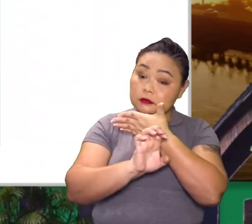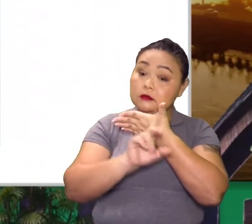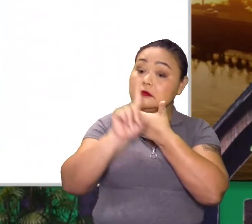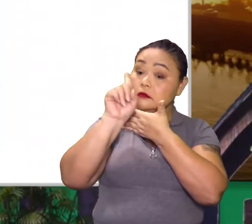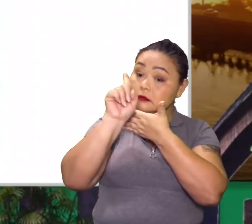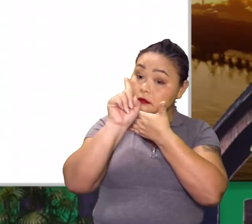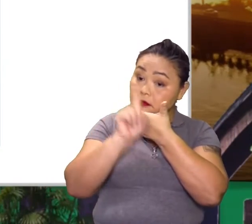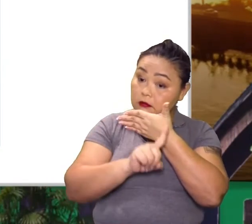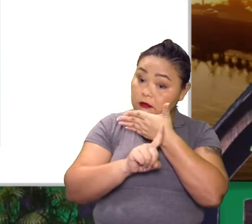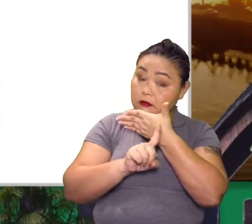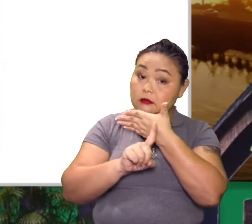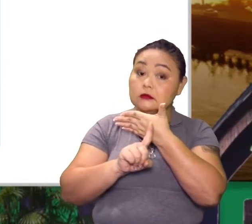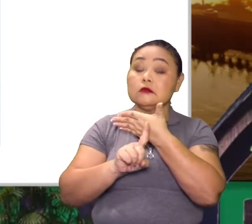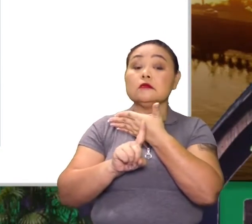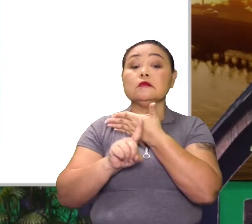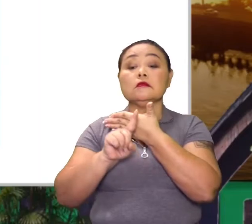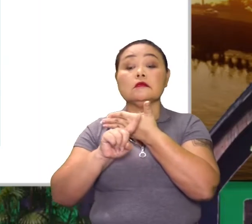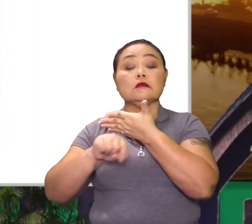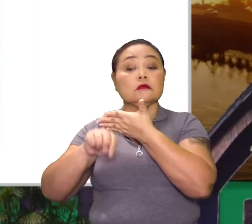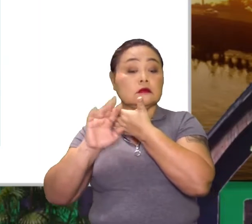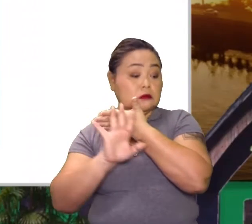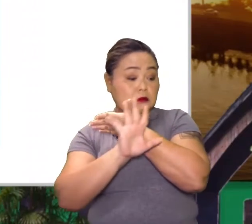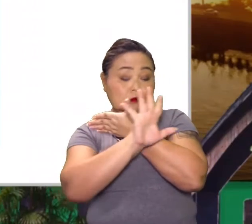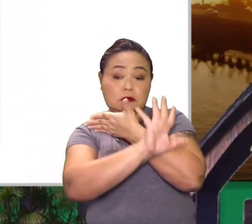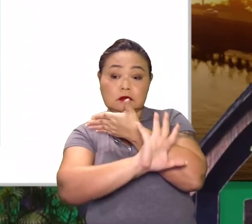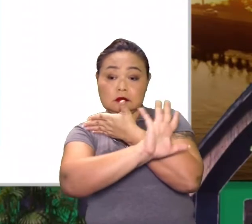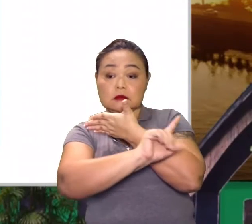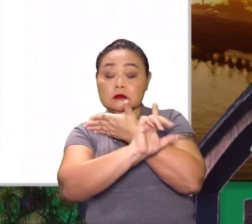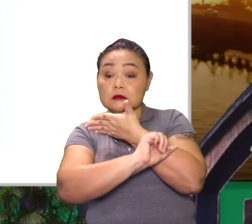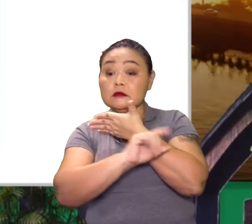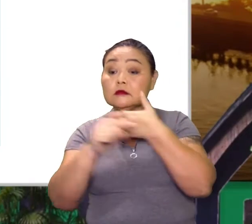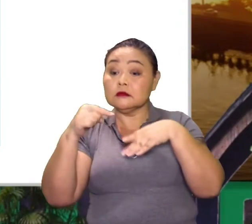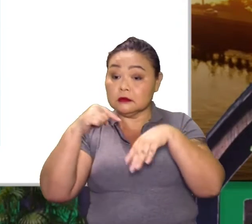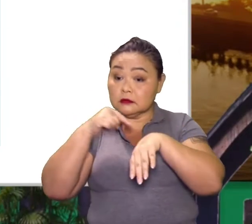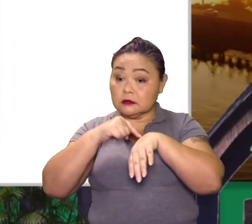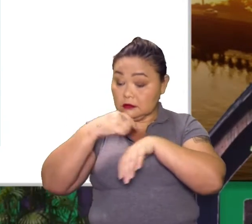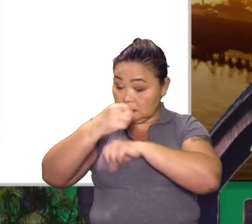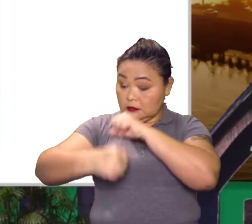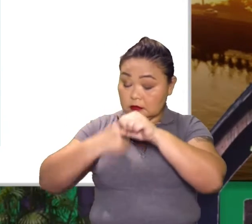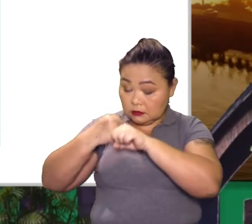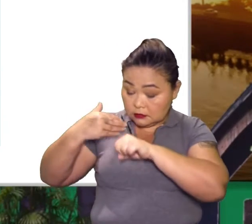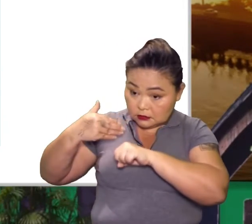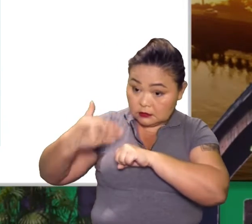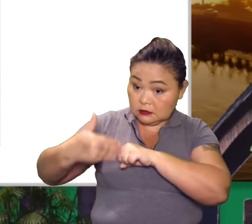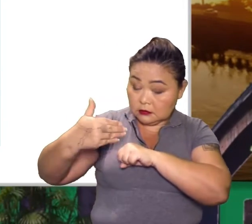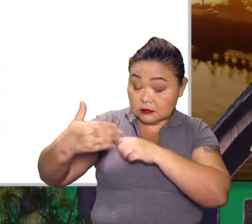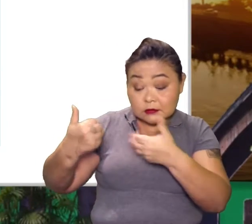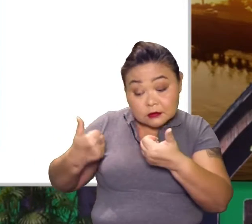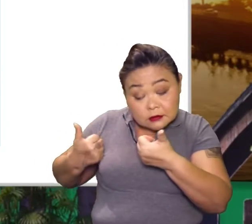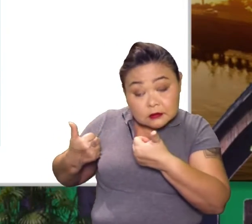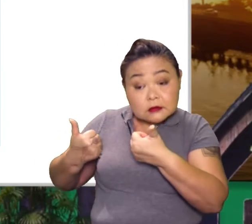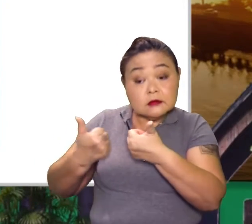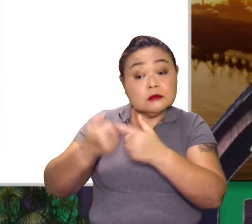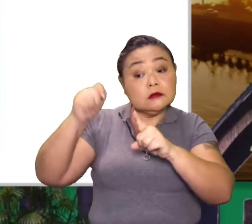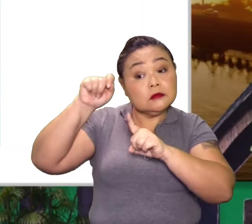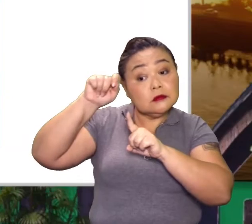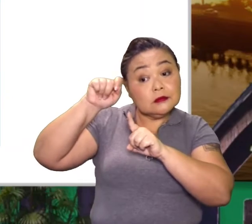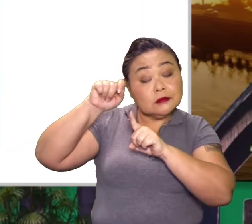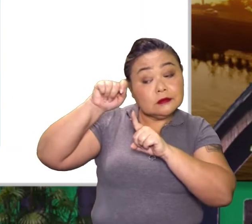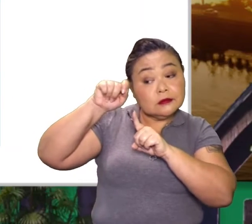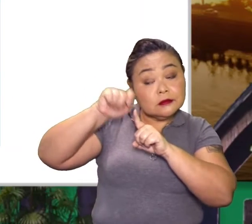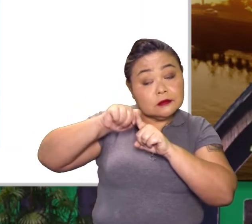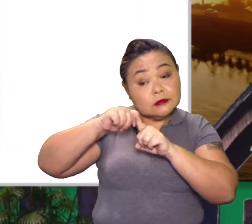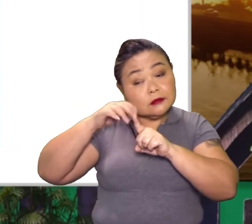MEC, mas em determinada época do ano, principalmente chegando próximo ao meio do